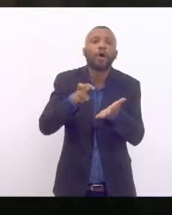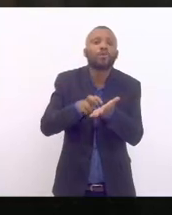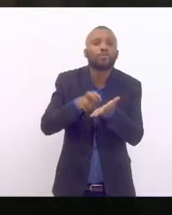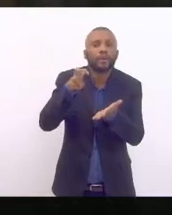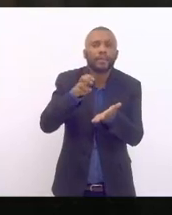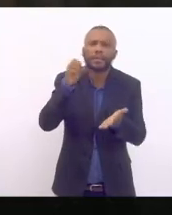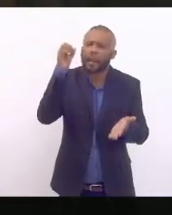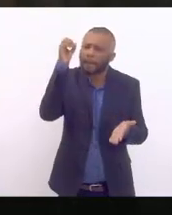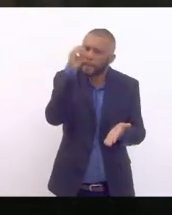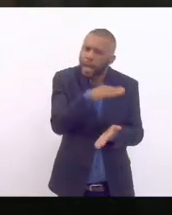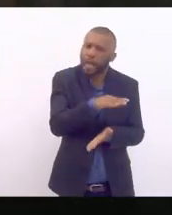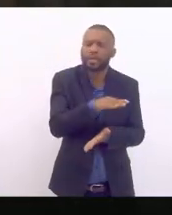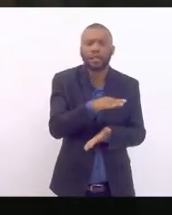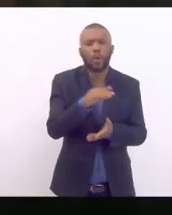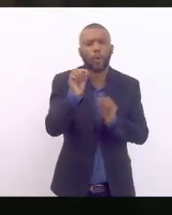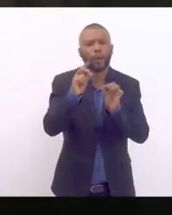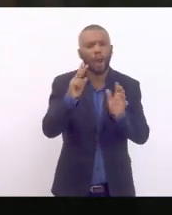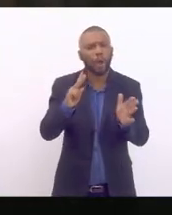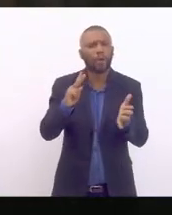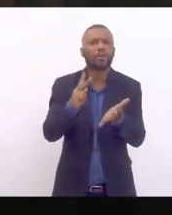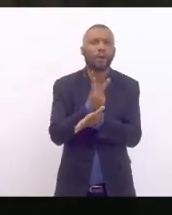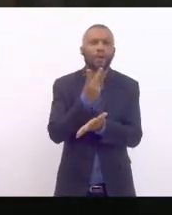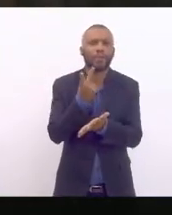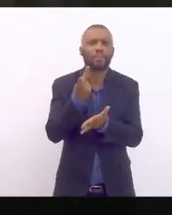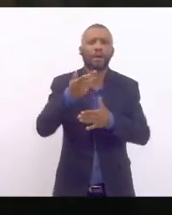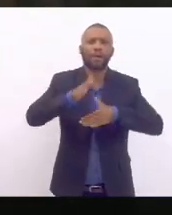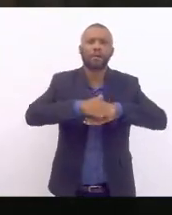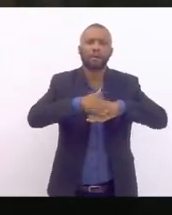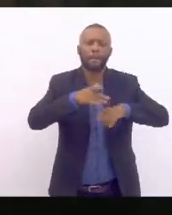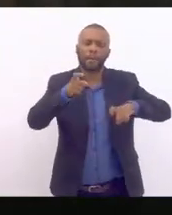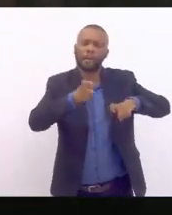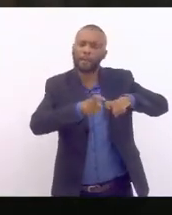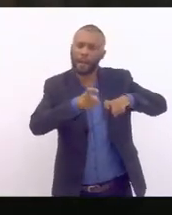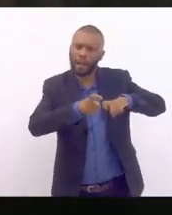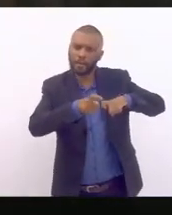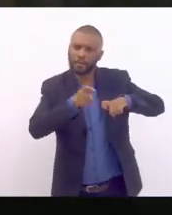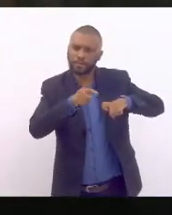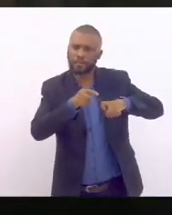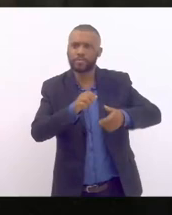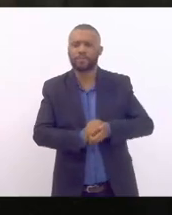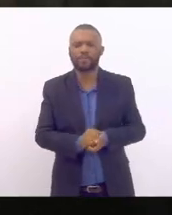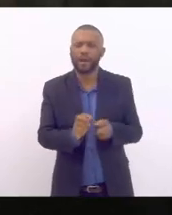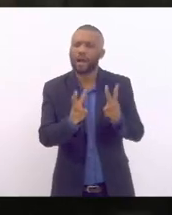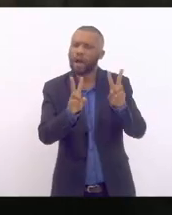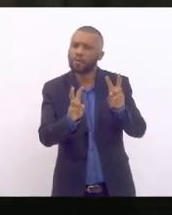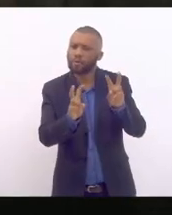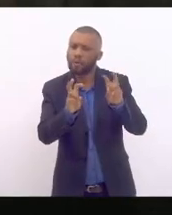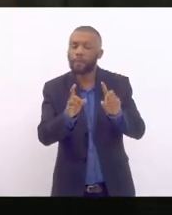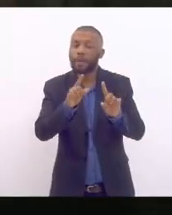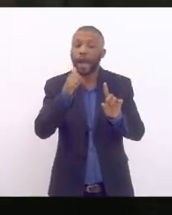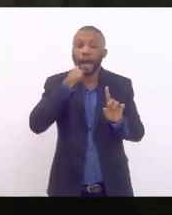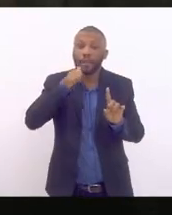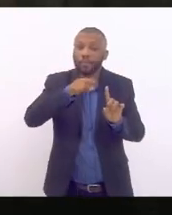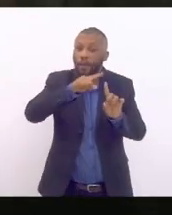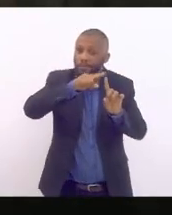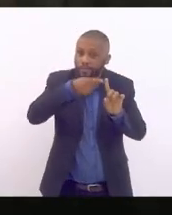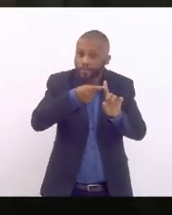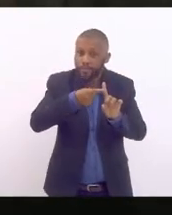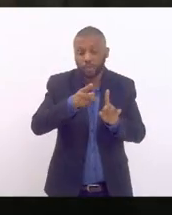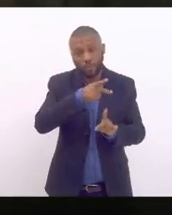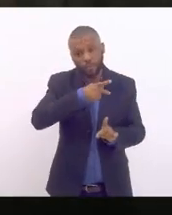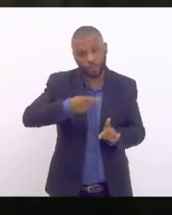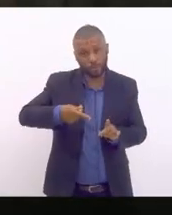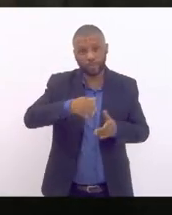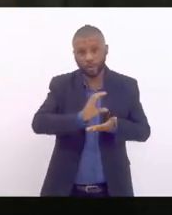manhã dessa aberração feita pelo pelo médico né relação às gestantes ali e como